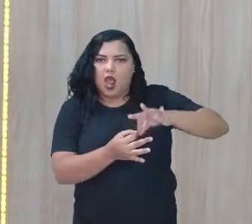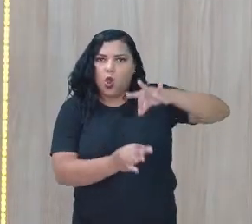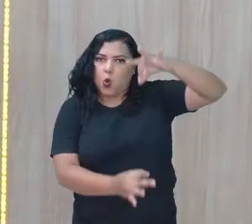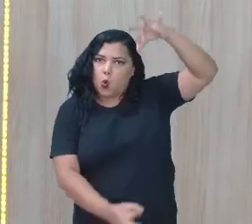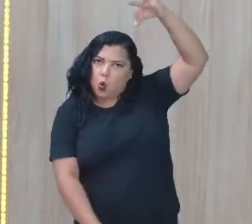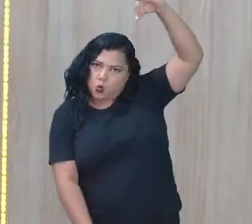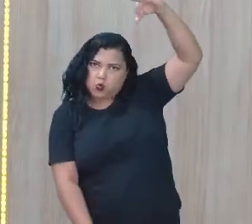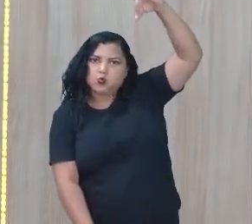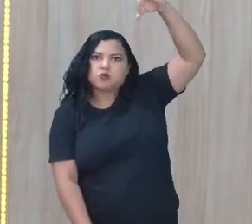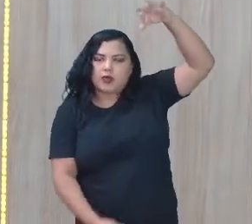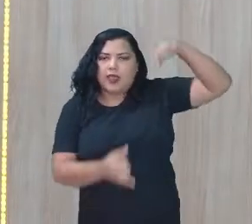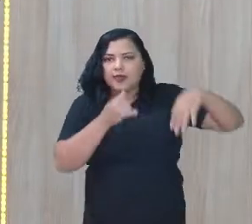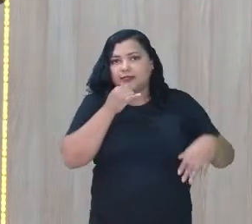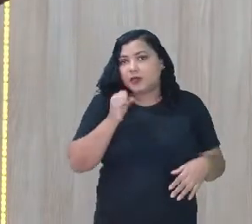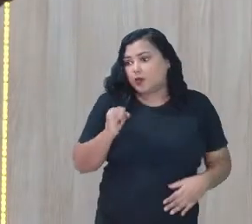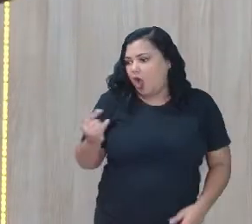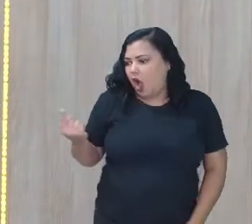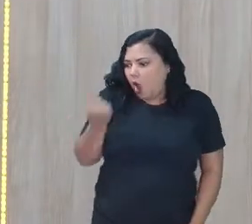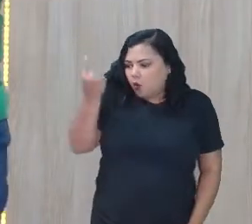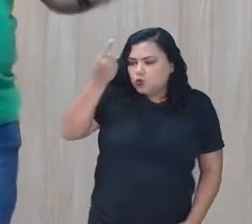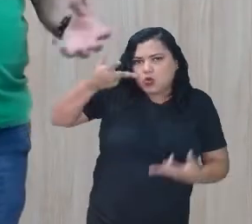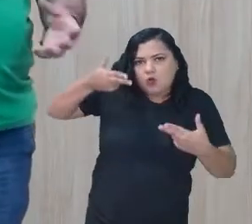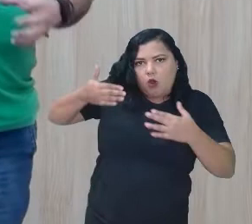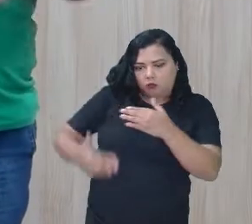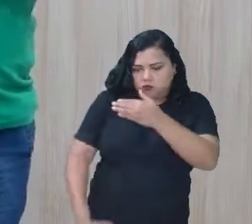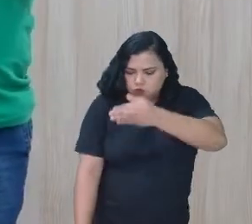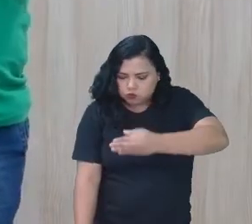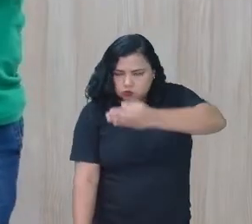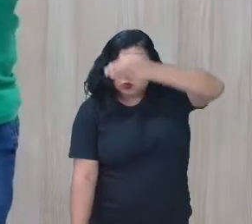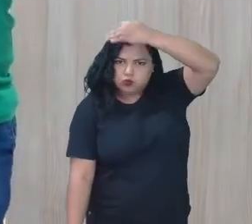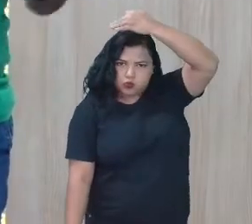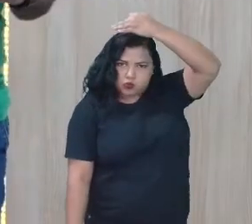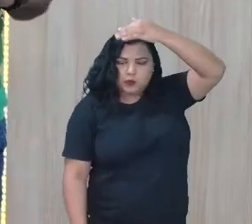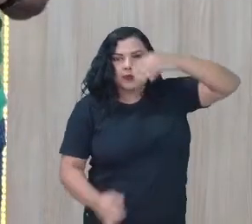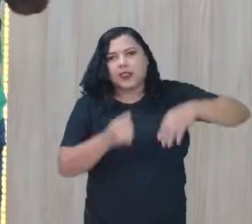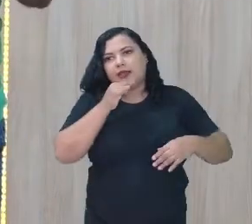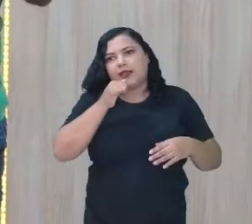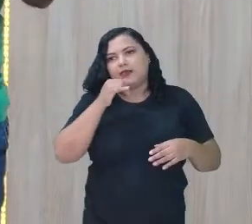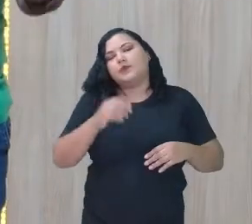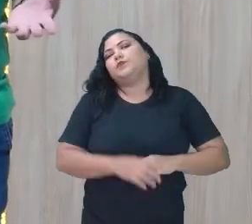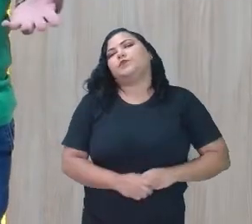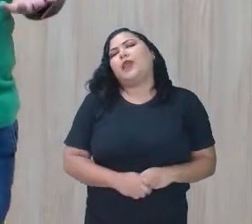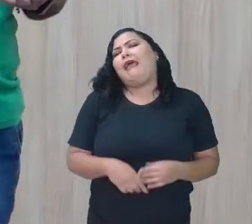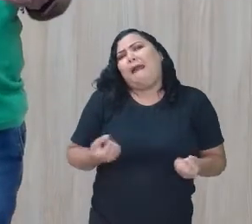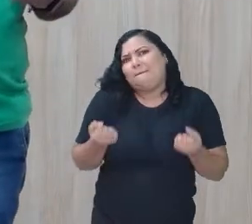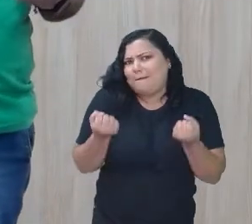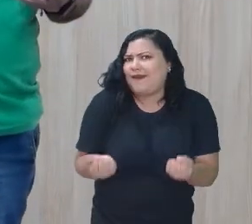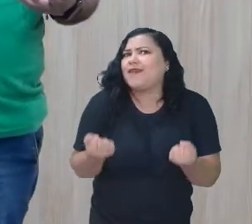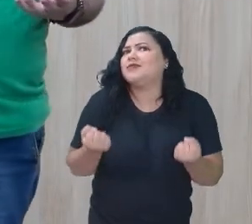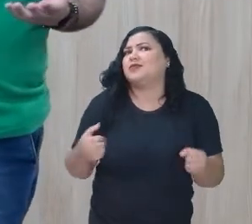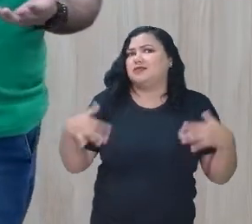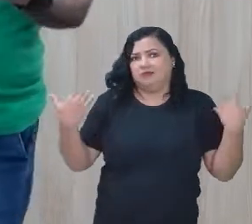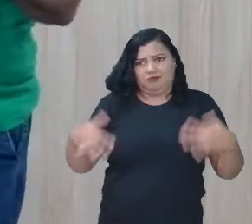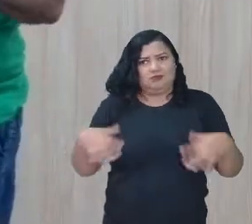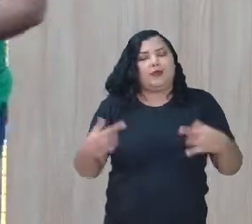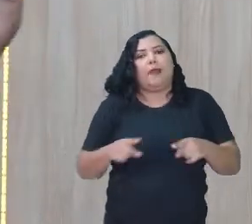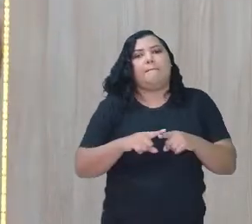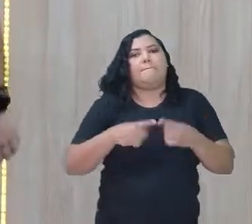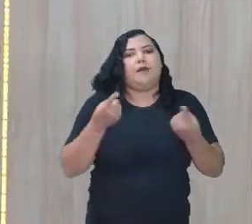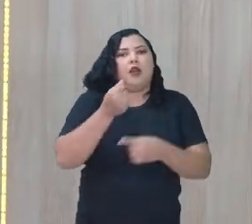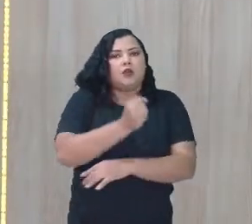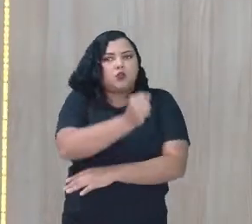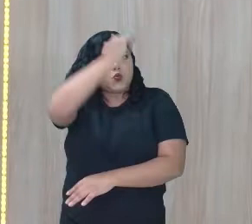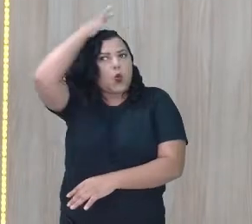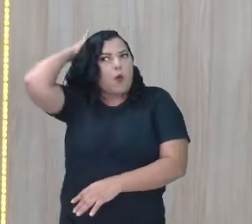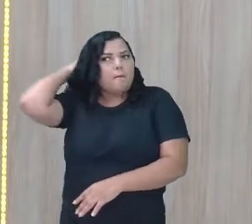que tinha o tamanho, né, do soldado, então era uma armadura, né, que quando ele se vestia todinho era bastante pesada. Mas os